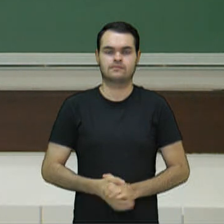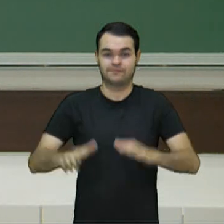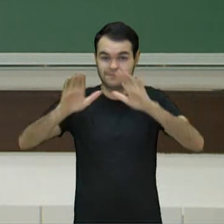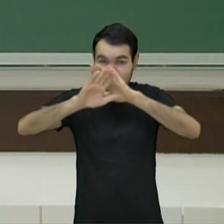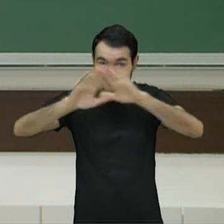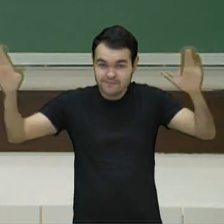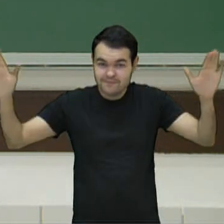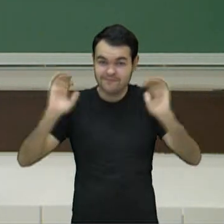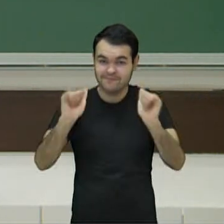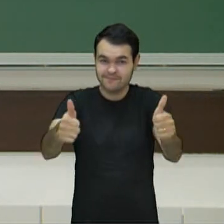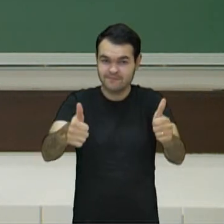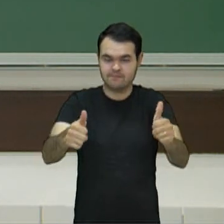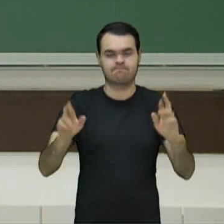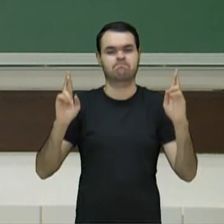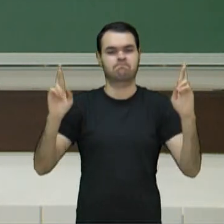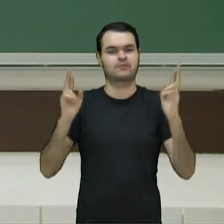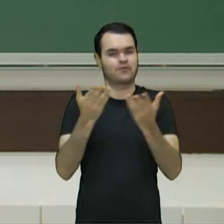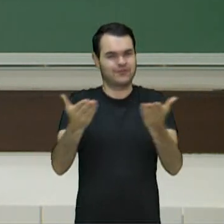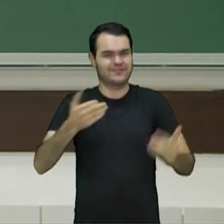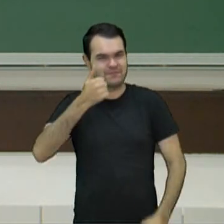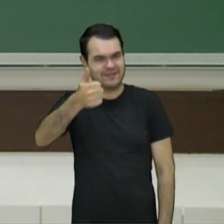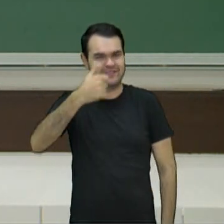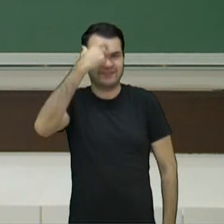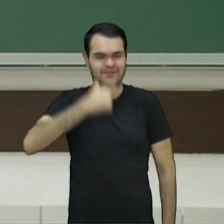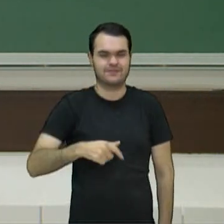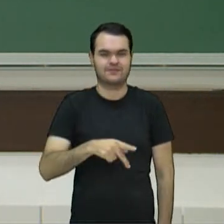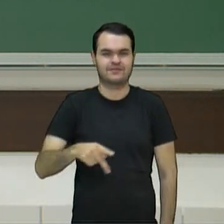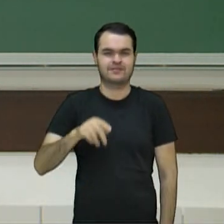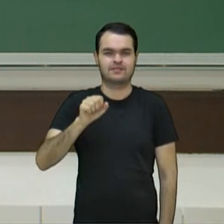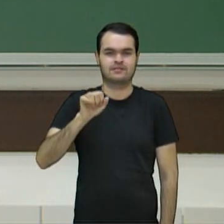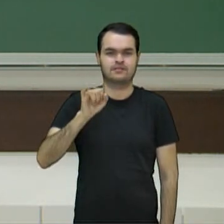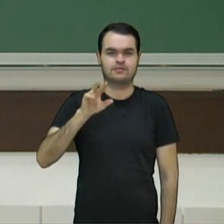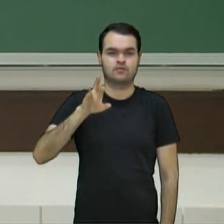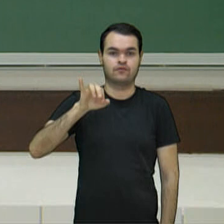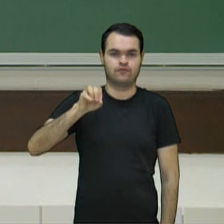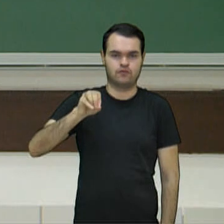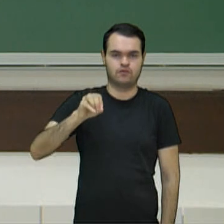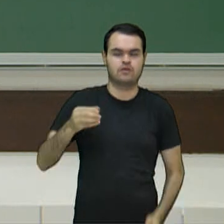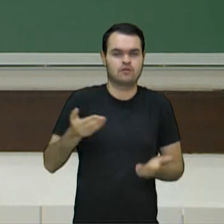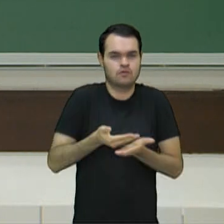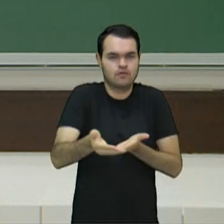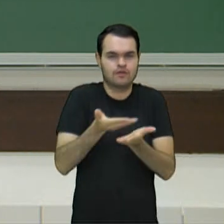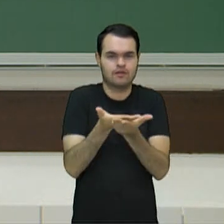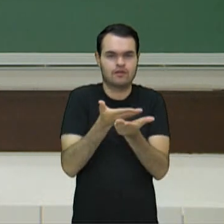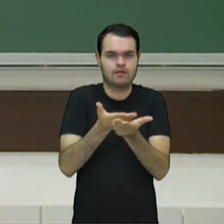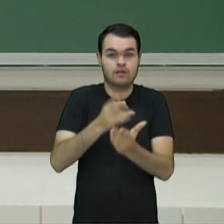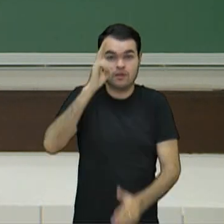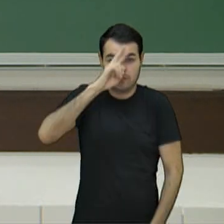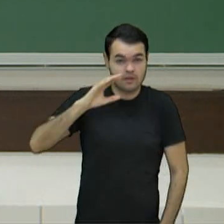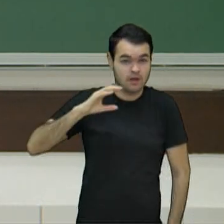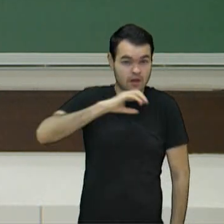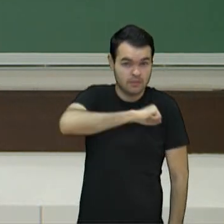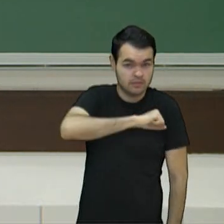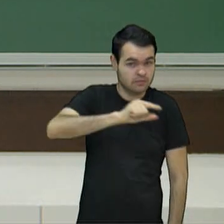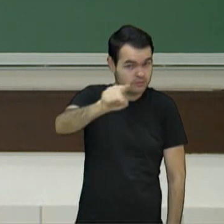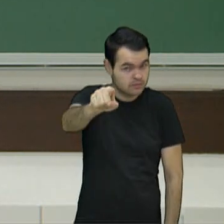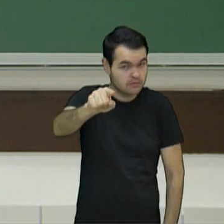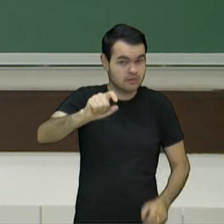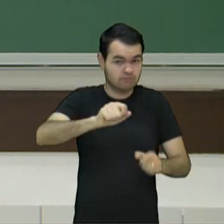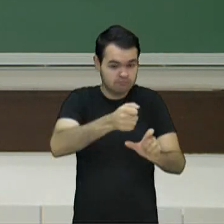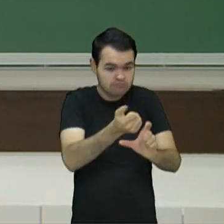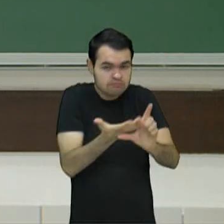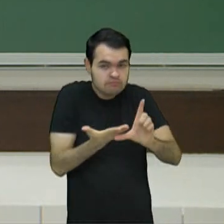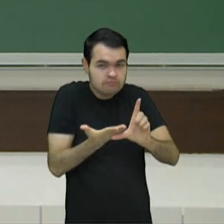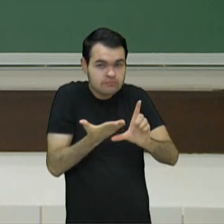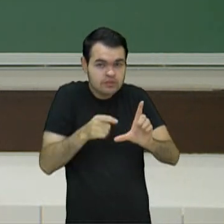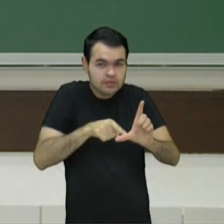Hi everyone! Espero que todos vocês estejam bem, eu sou o professor Silvio e vamos começar a nossa aula. Lembrete rápido, lembrem de fazer as